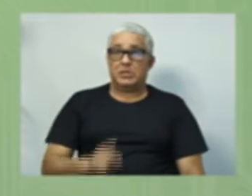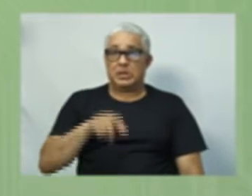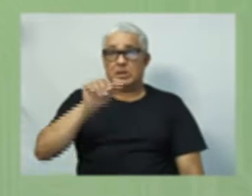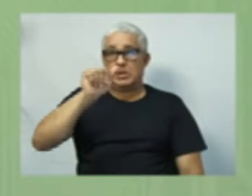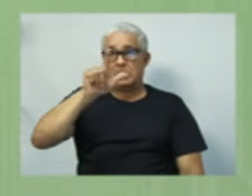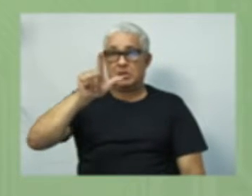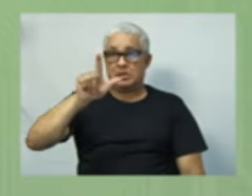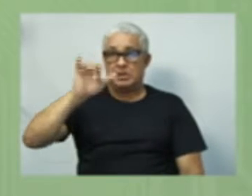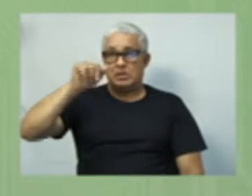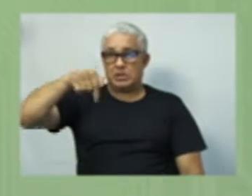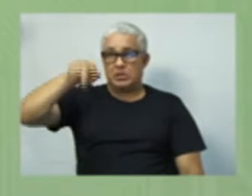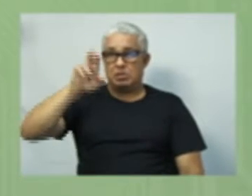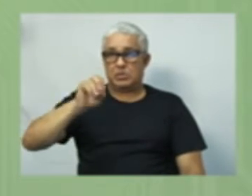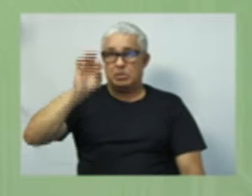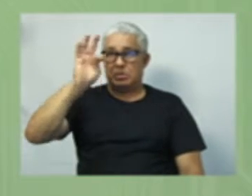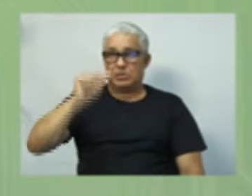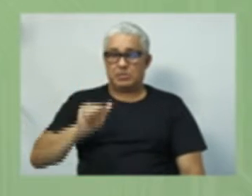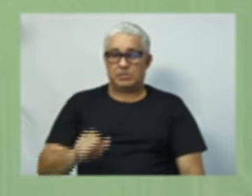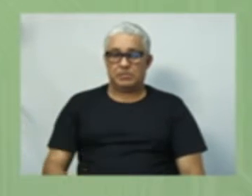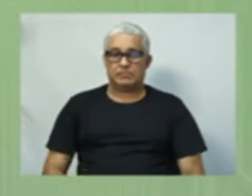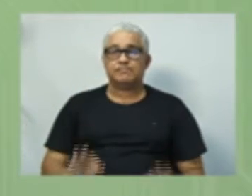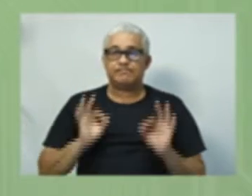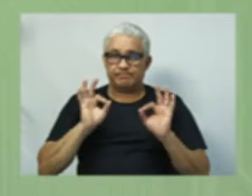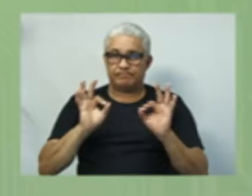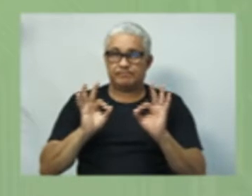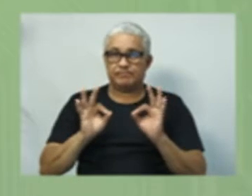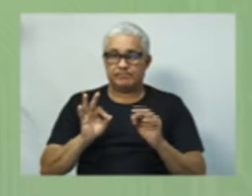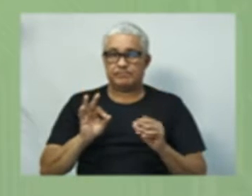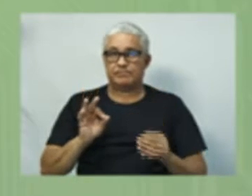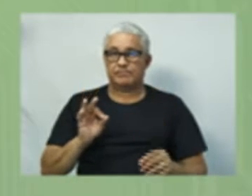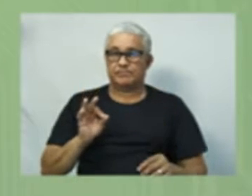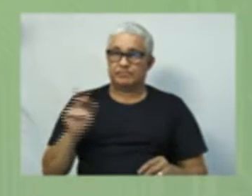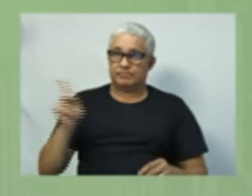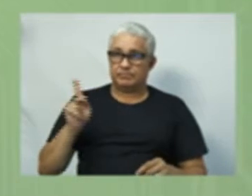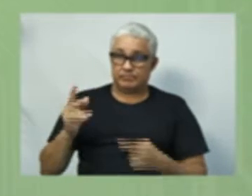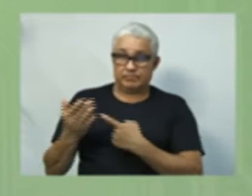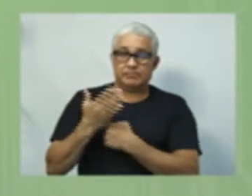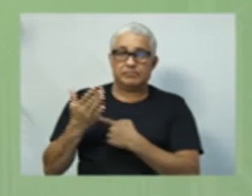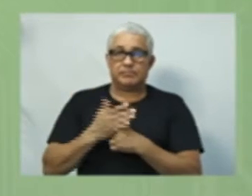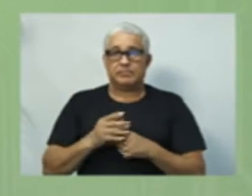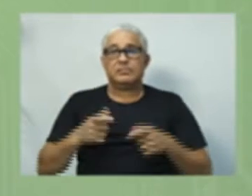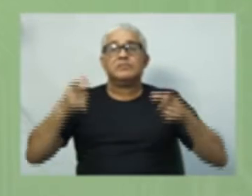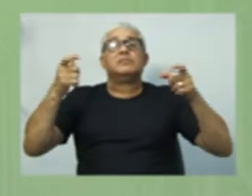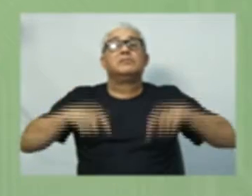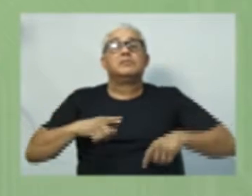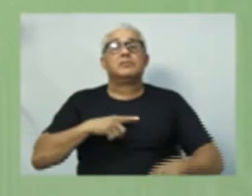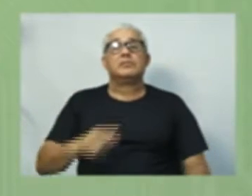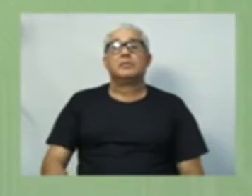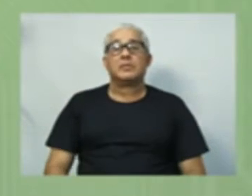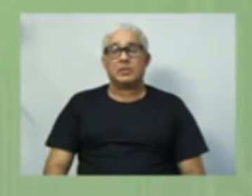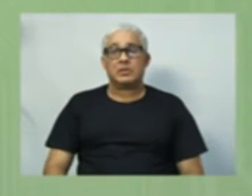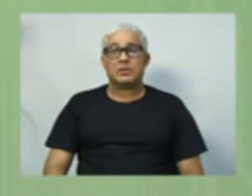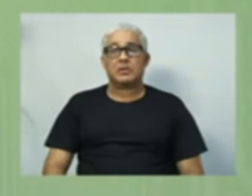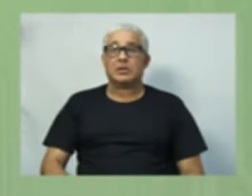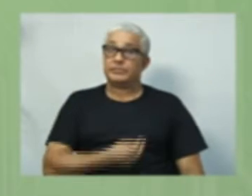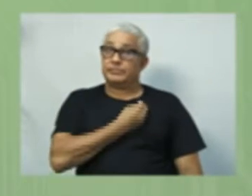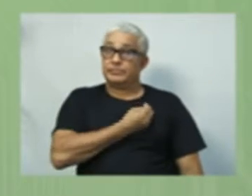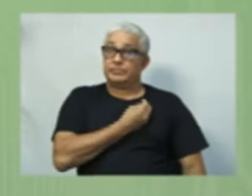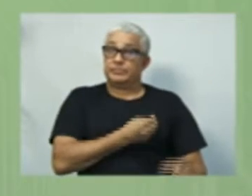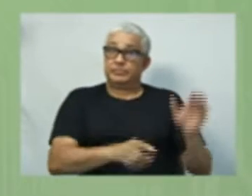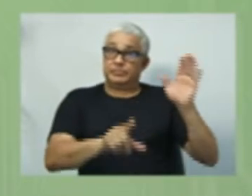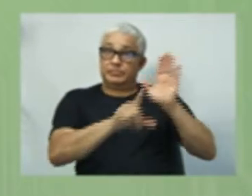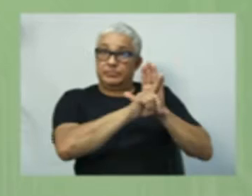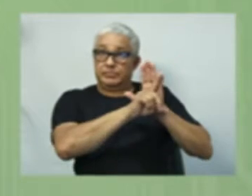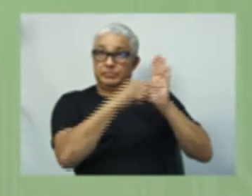alíquota. Exatamente, né, gente? A professora deu uma contribuição aqui. E onde está isso? Está tudo na